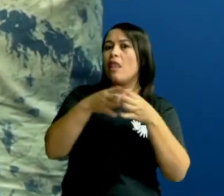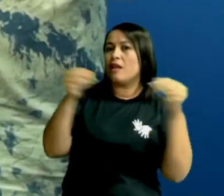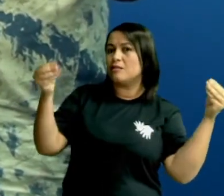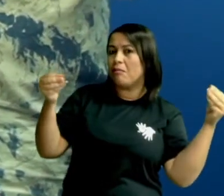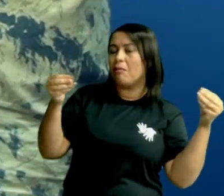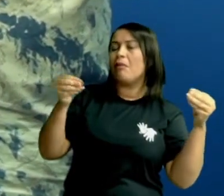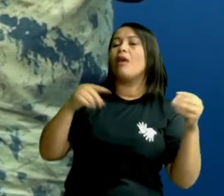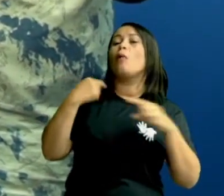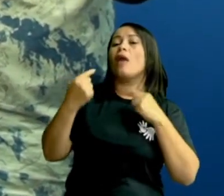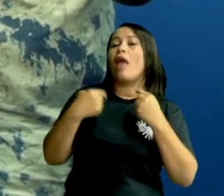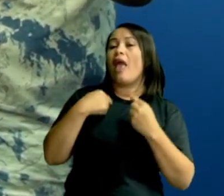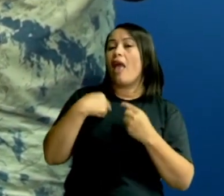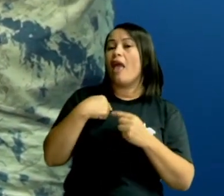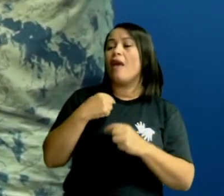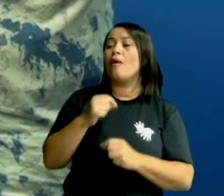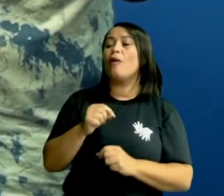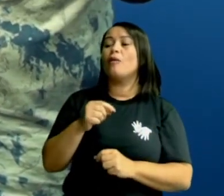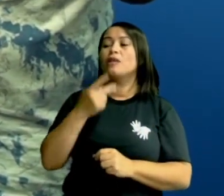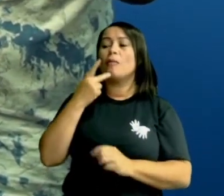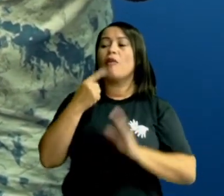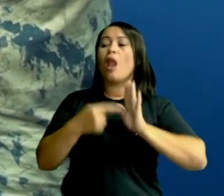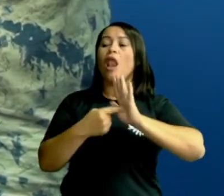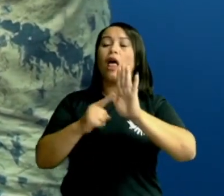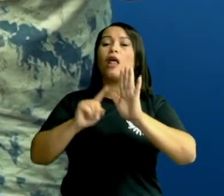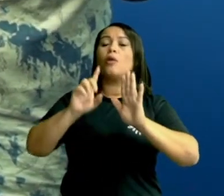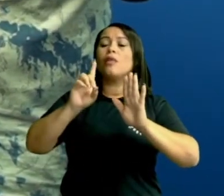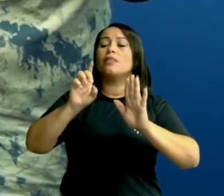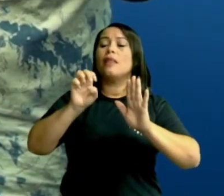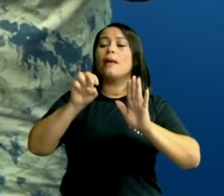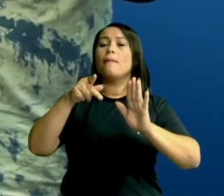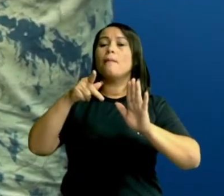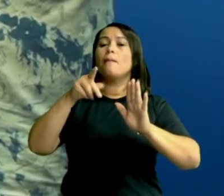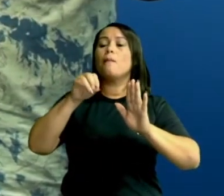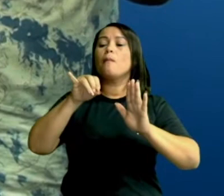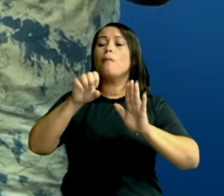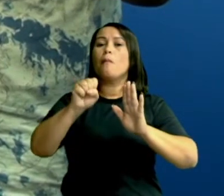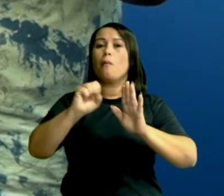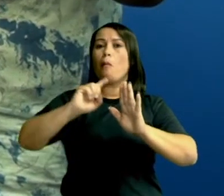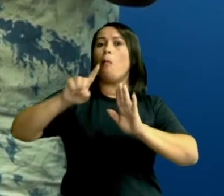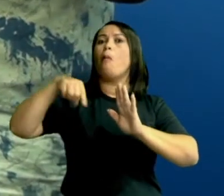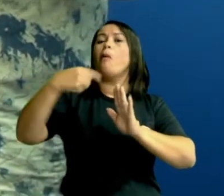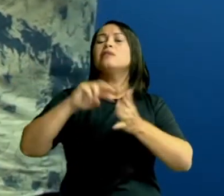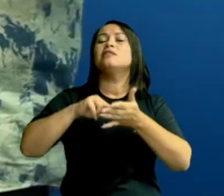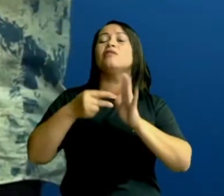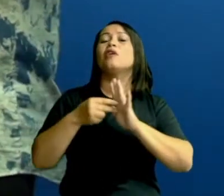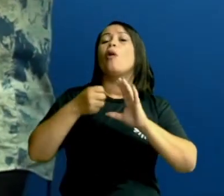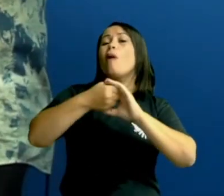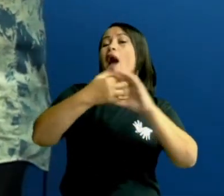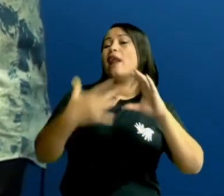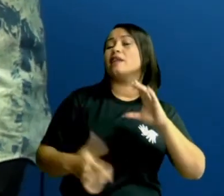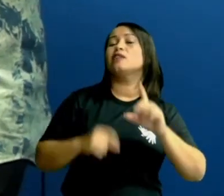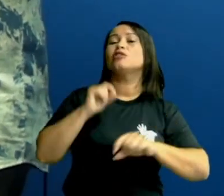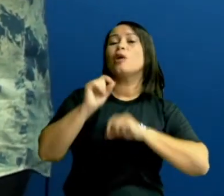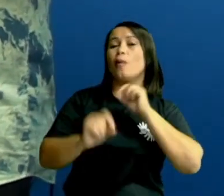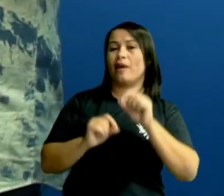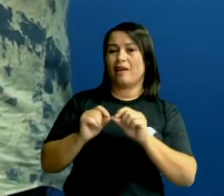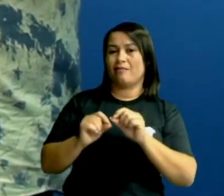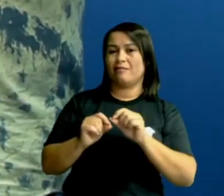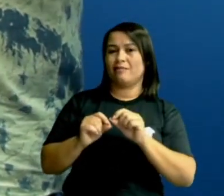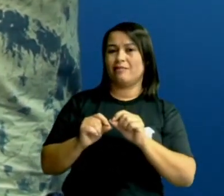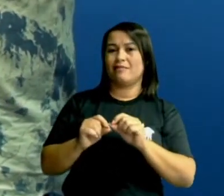esse depois, ele está trazendo uma característica temporal. O que é que eu estou querendo dizer com isso? Quando eu